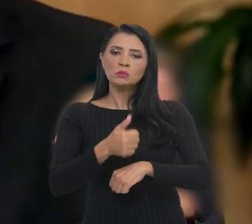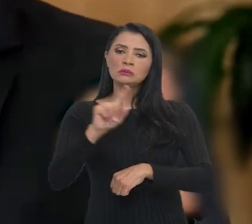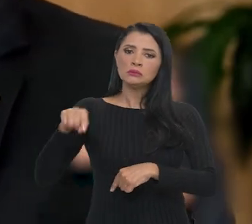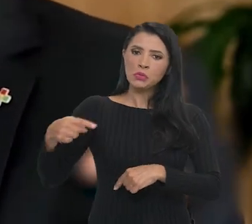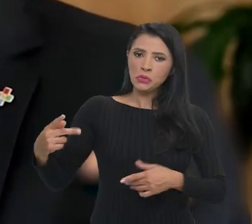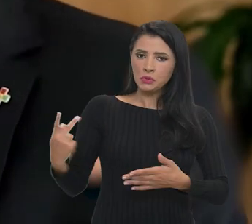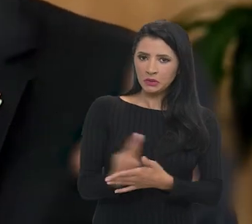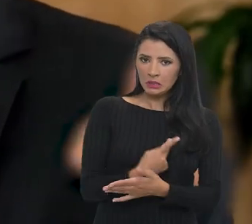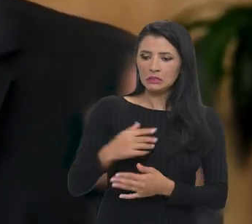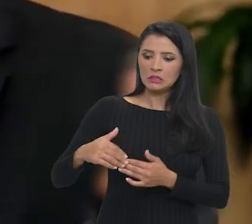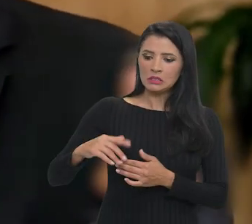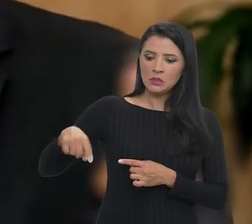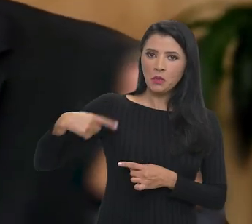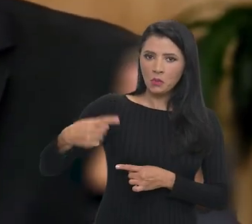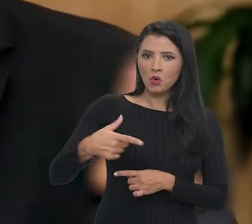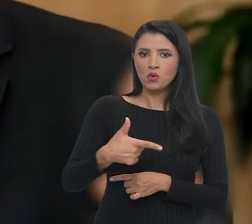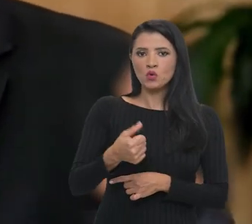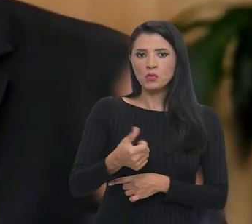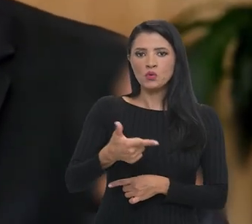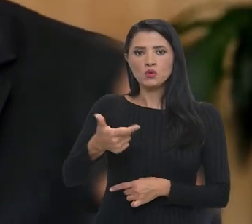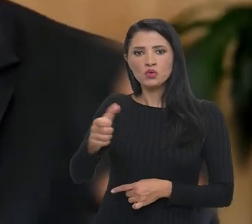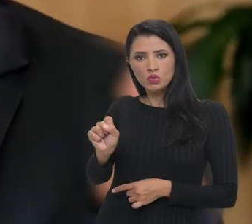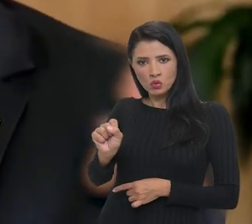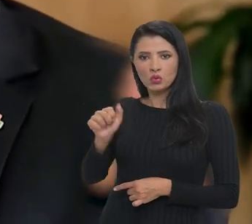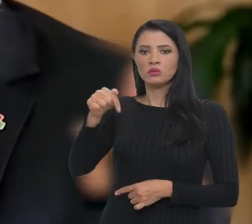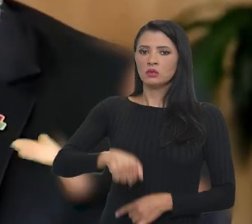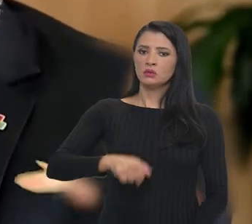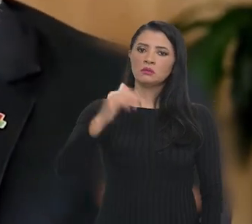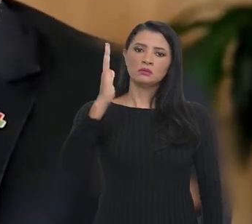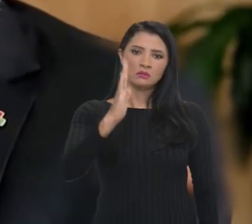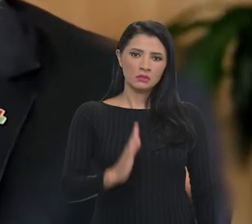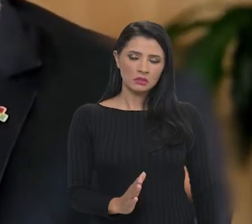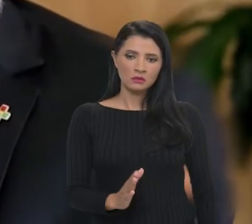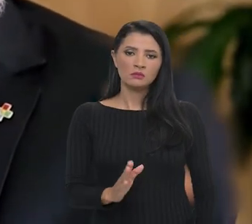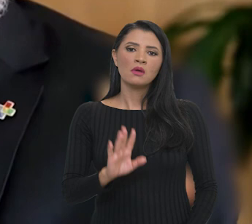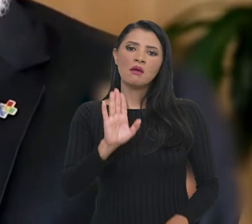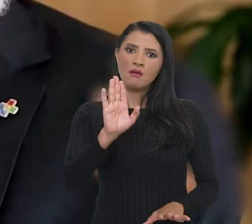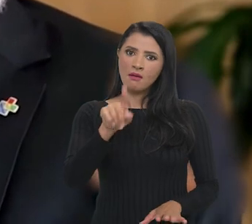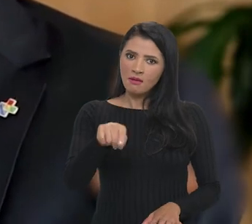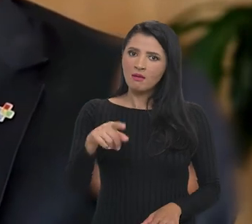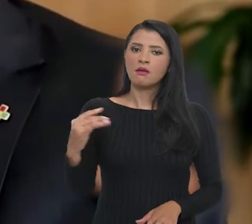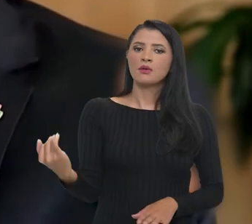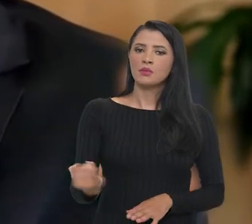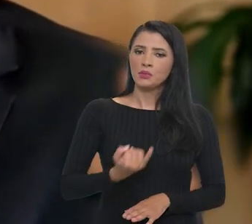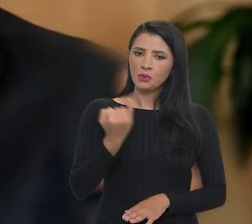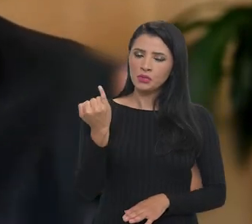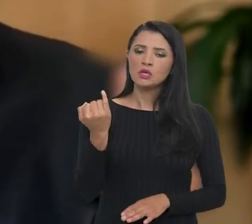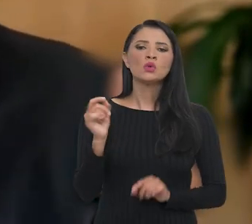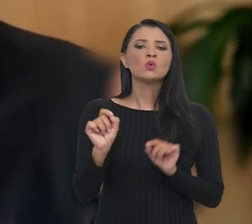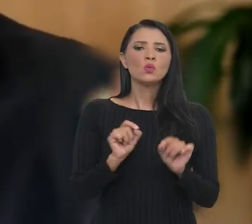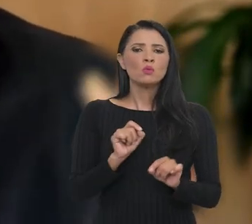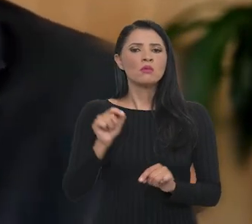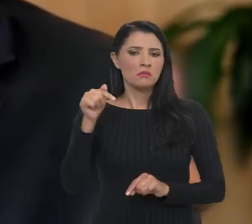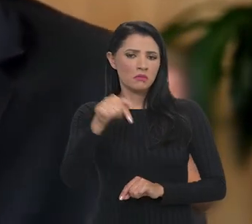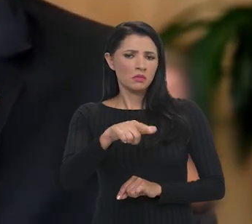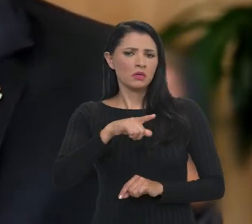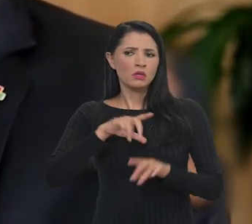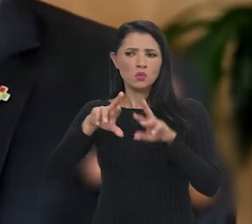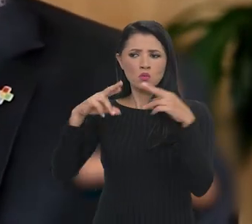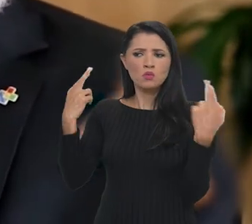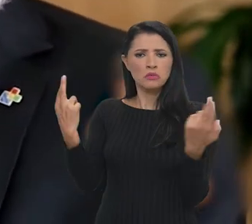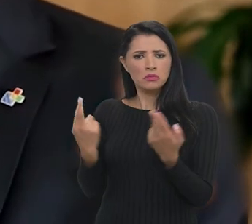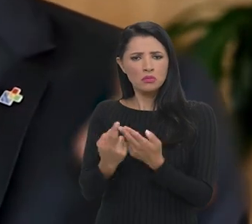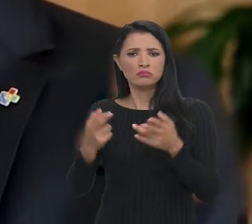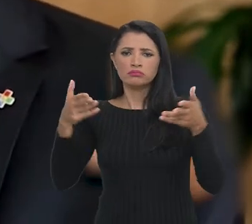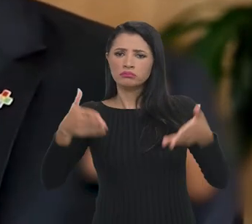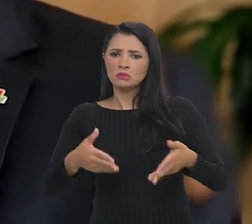e depois pelo que aconteceu depois de 2018 no Brasil. E é muito importante porque aqui você